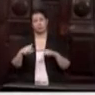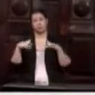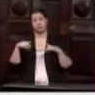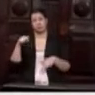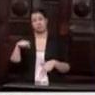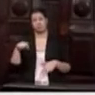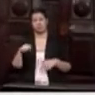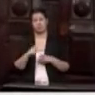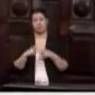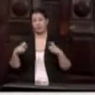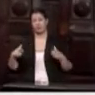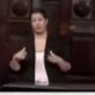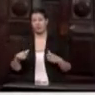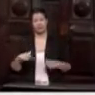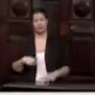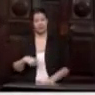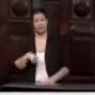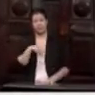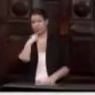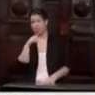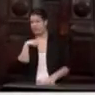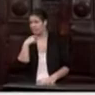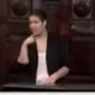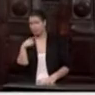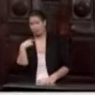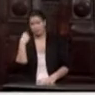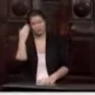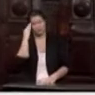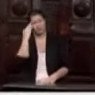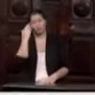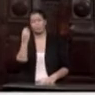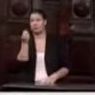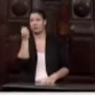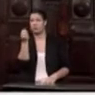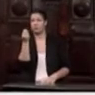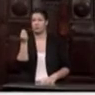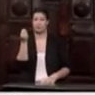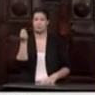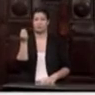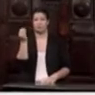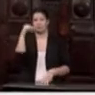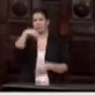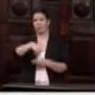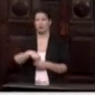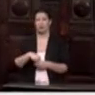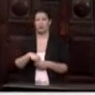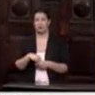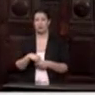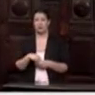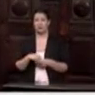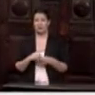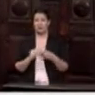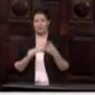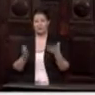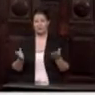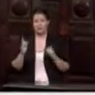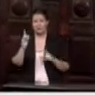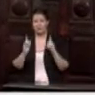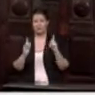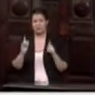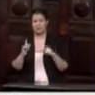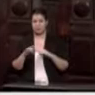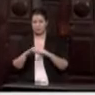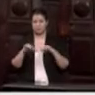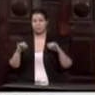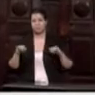Assembleia Legislativa, eu não consigo compreender como alguém vota não a uma obrigatoriedade de realizar uma licitação pública que